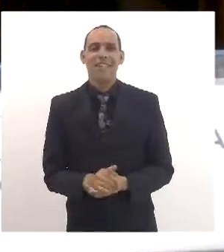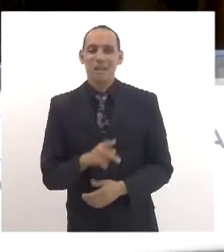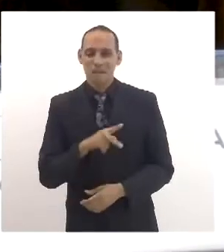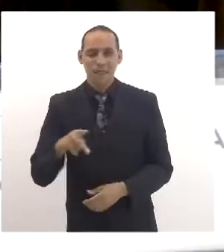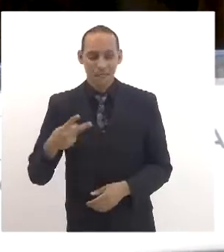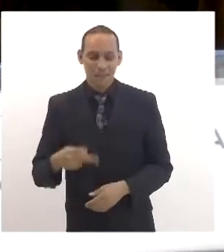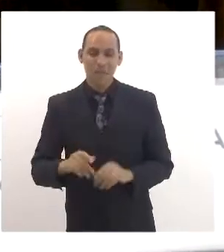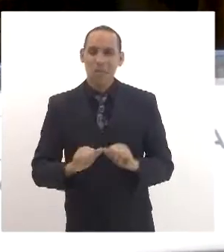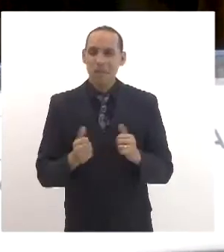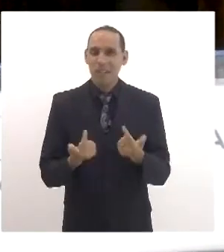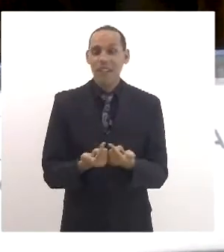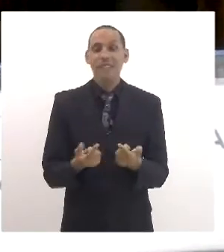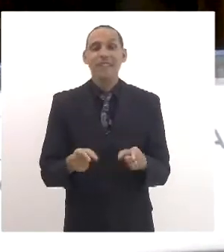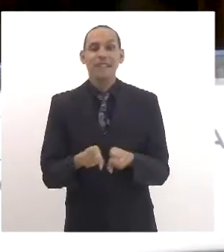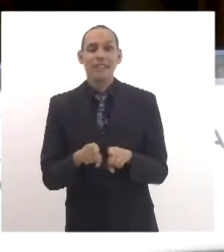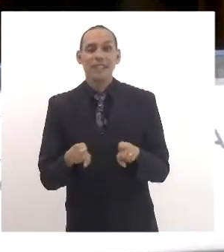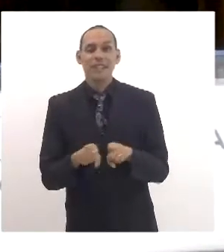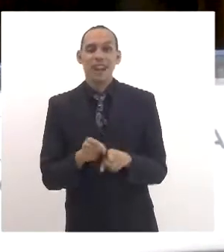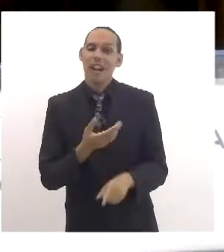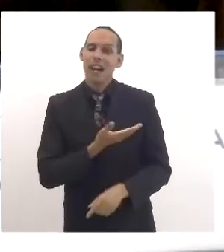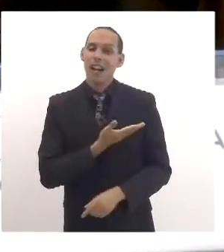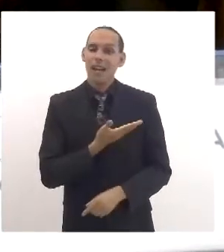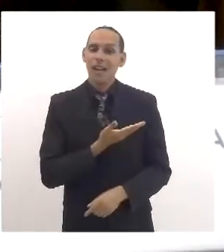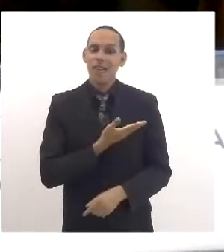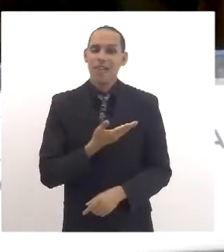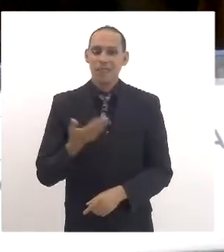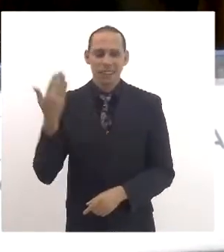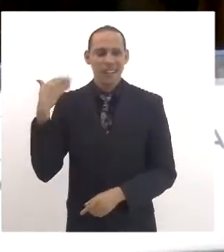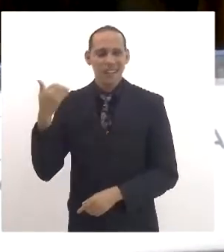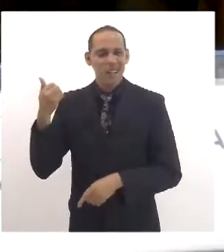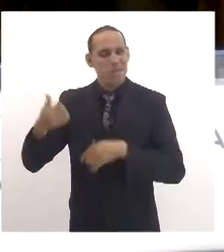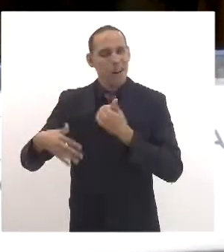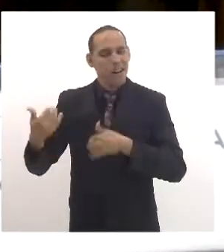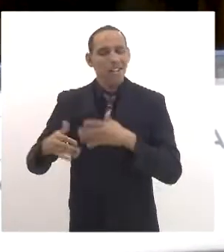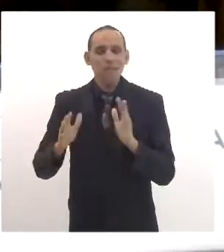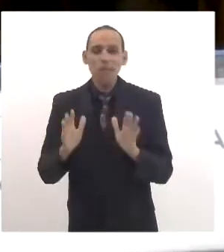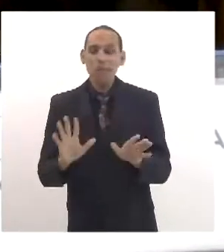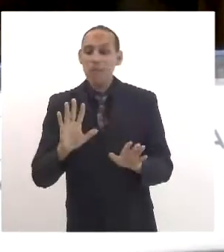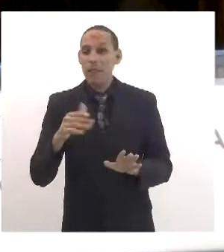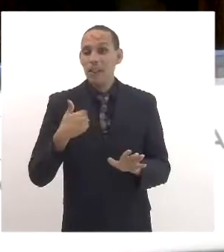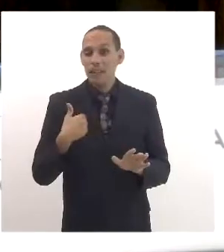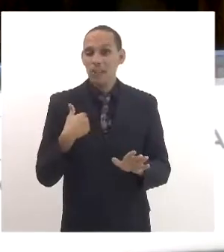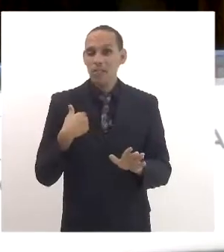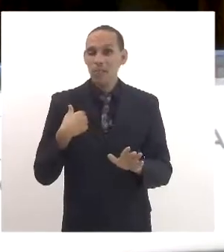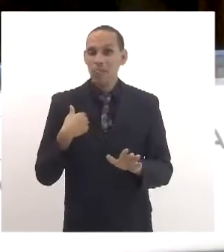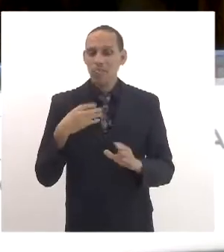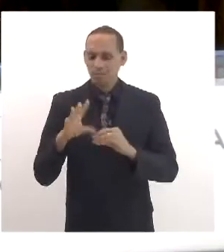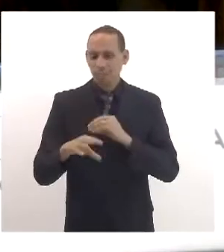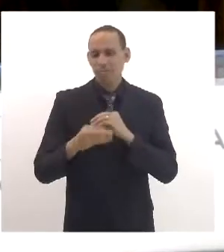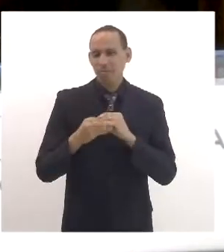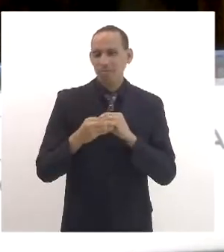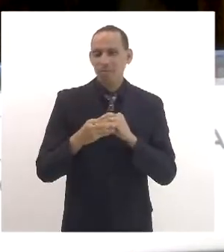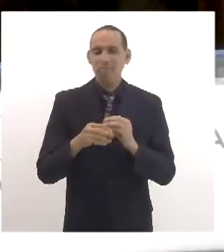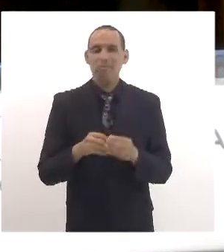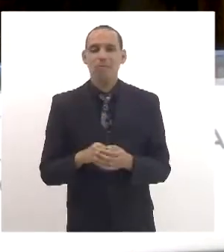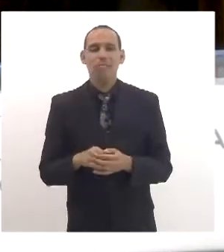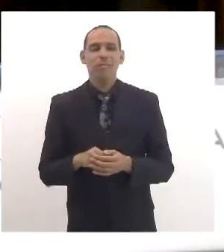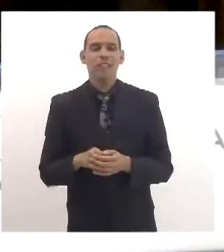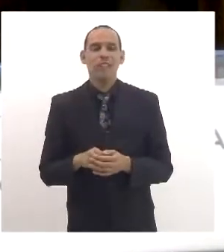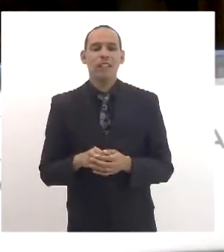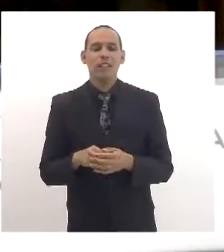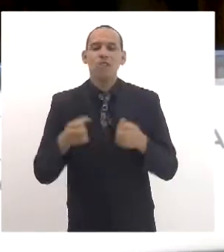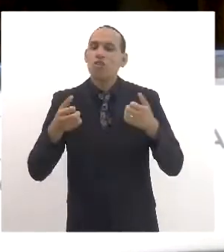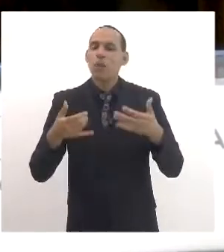desta casa, e também pelos colegas que me antecederam. Mas eu gostaria de fazer um breve